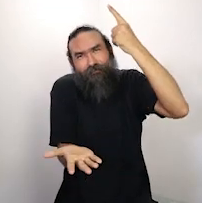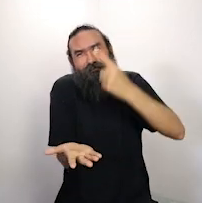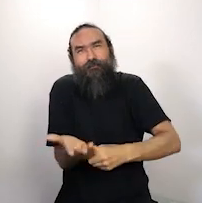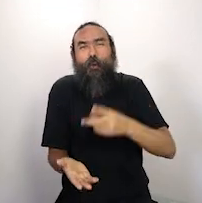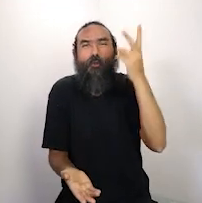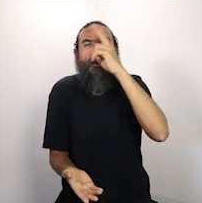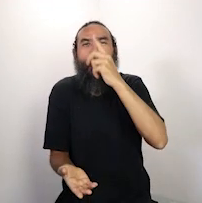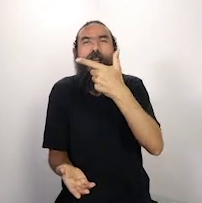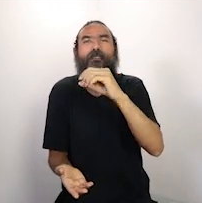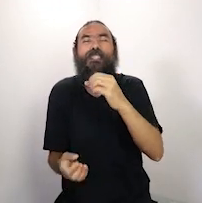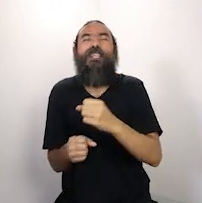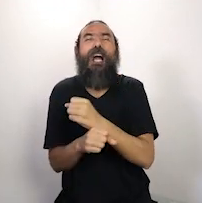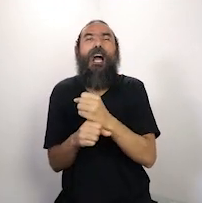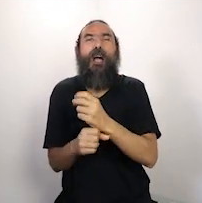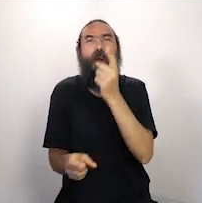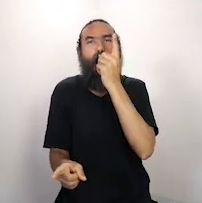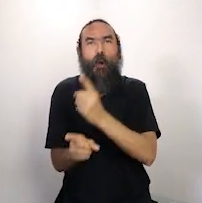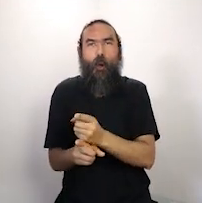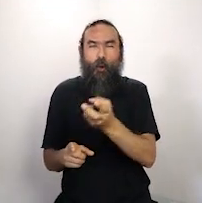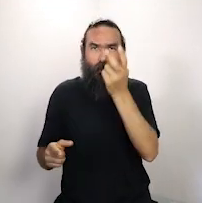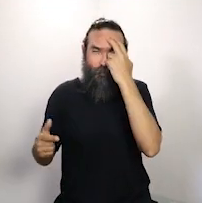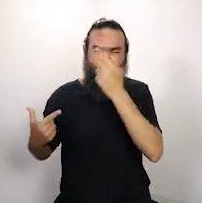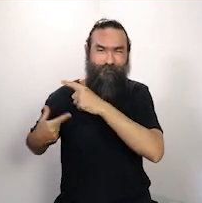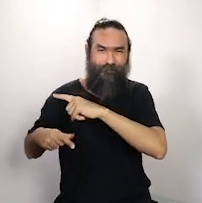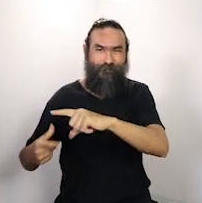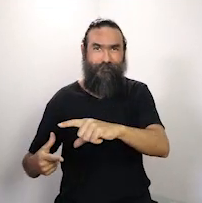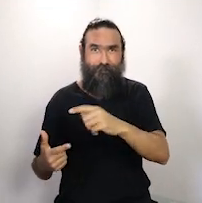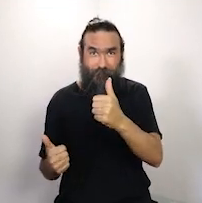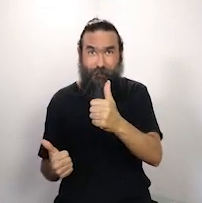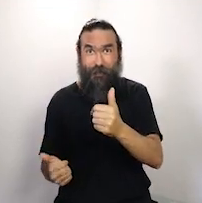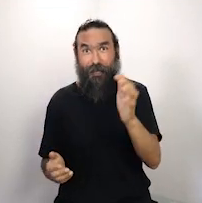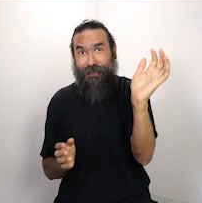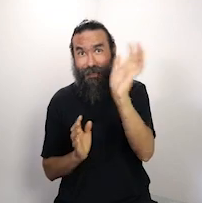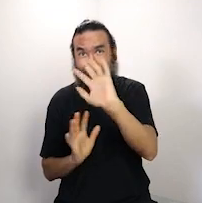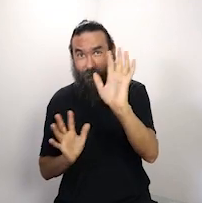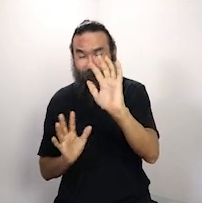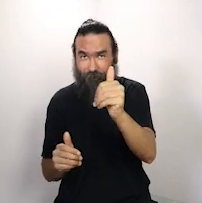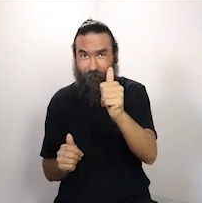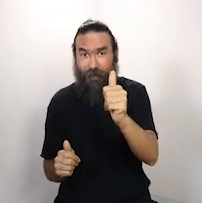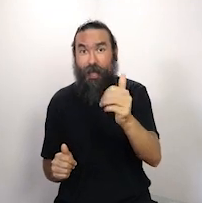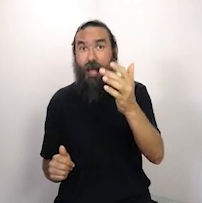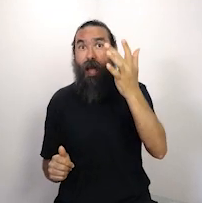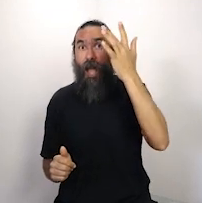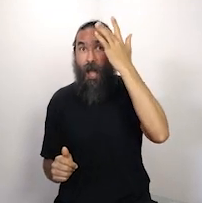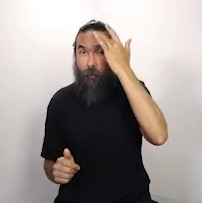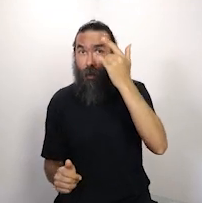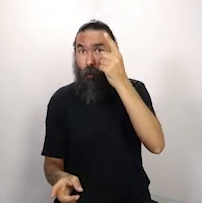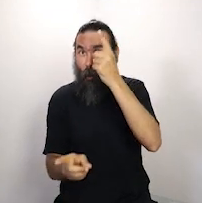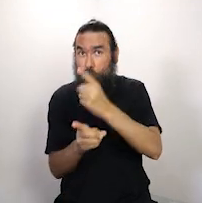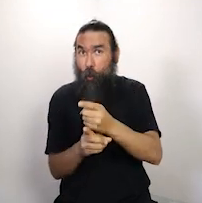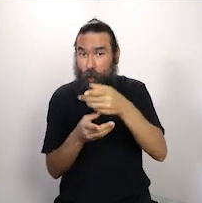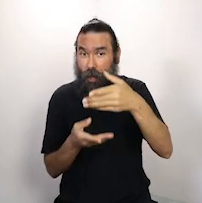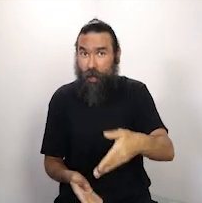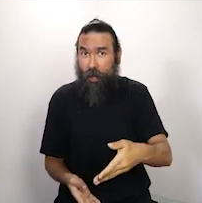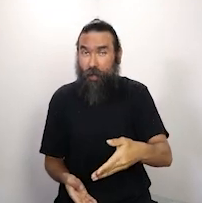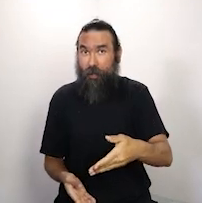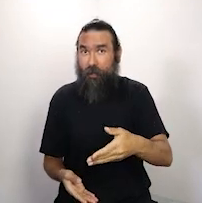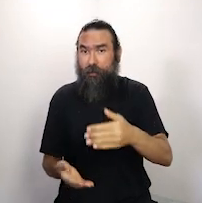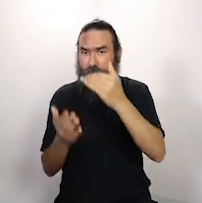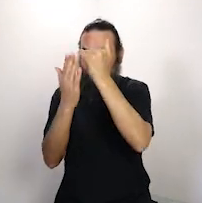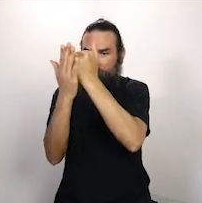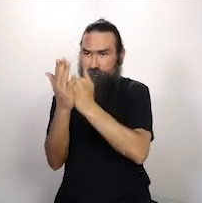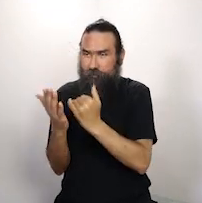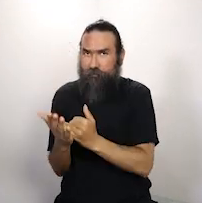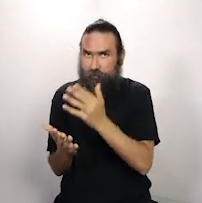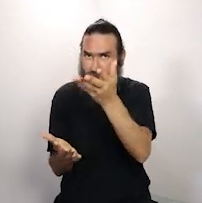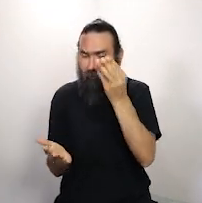Culturas, muita coisa bonita ainda vai acontecer, então a gente se despede dos shows, mas durante a semana a gente se encontra em